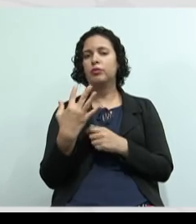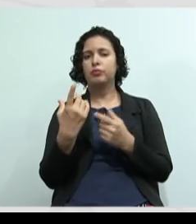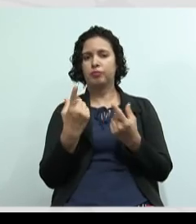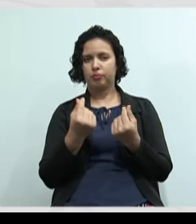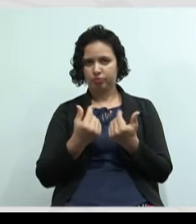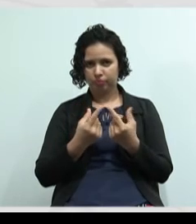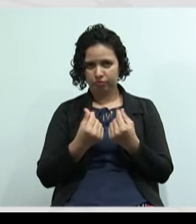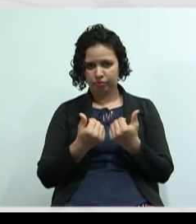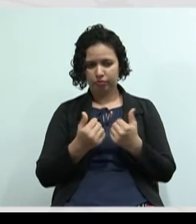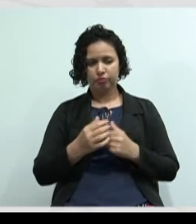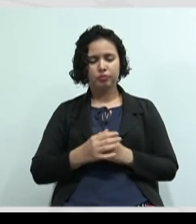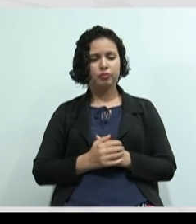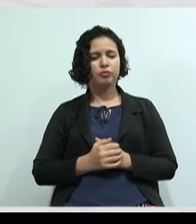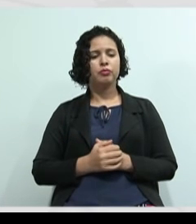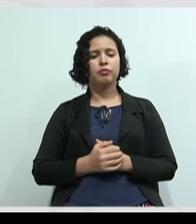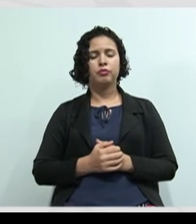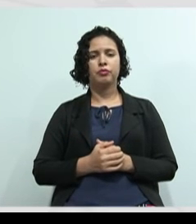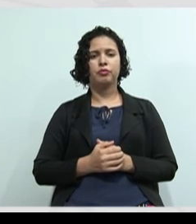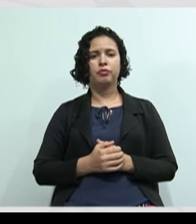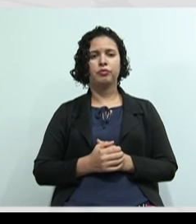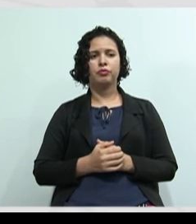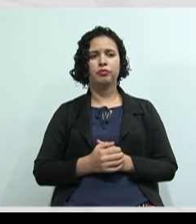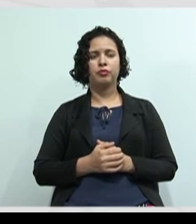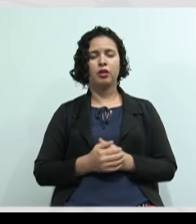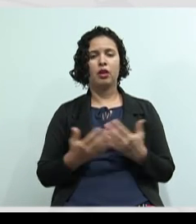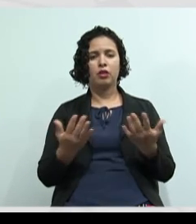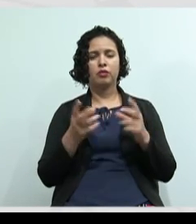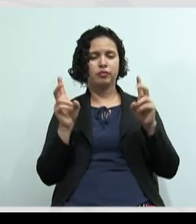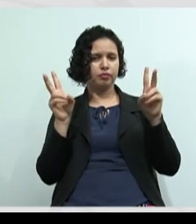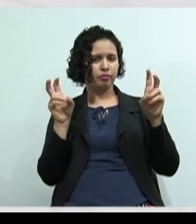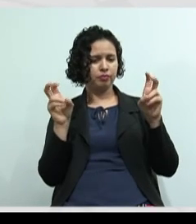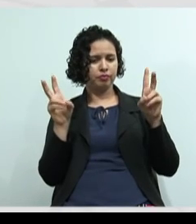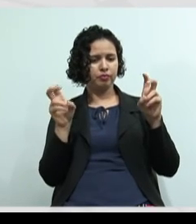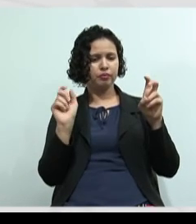isso muito bem nas aulas e agora vamos entrar nesse tema